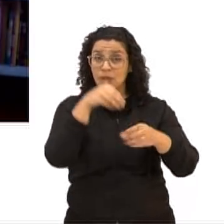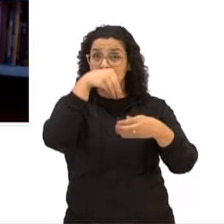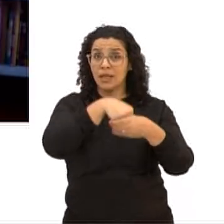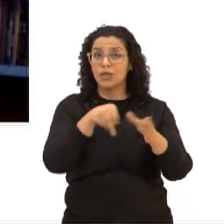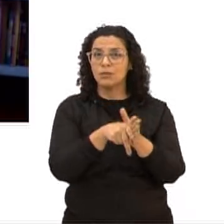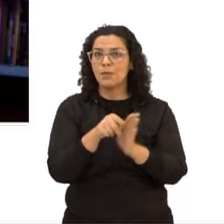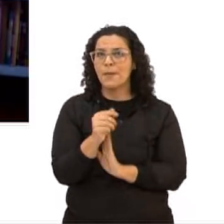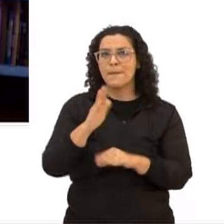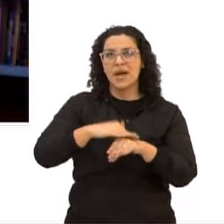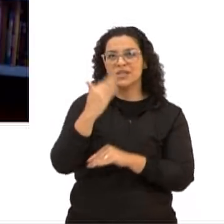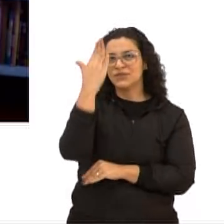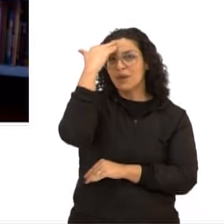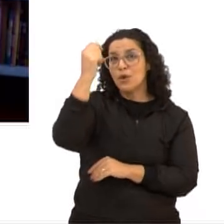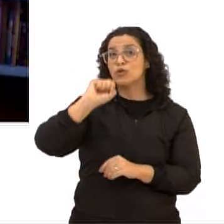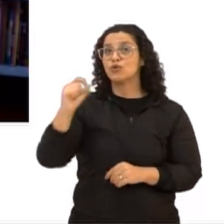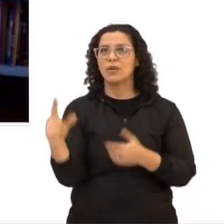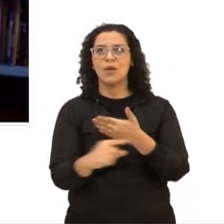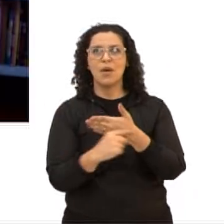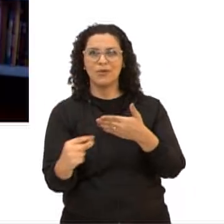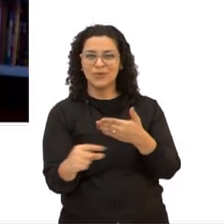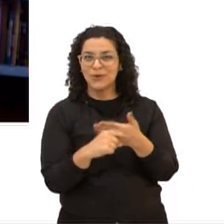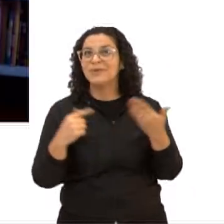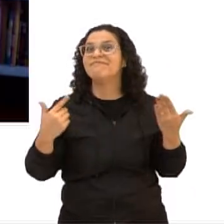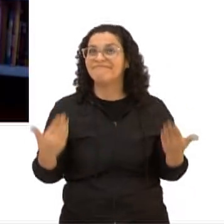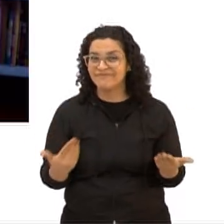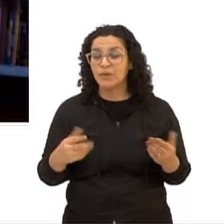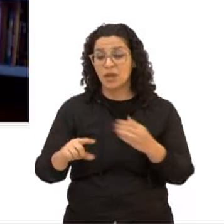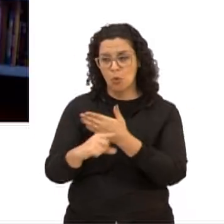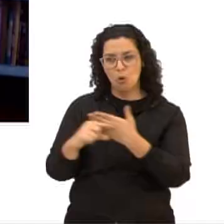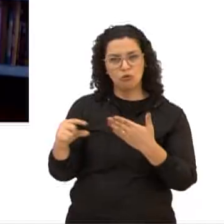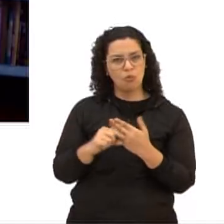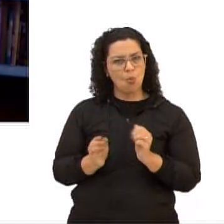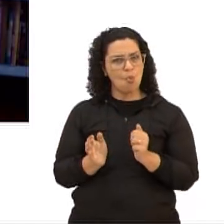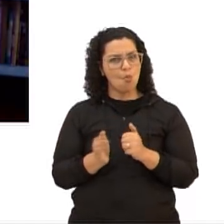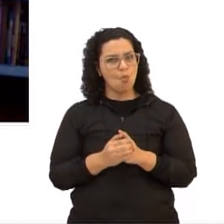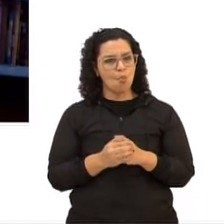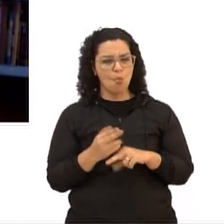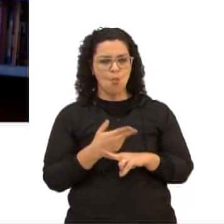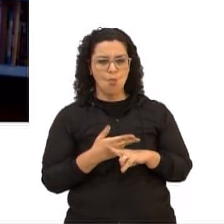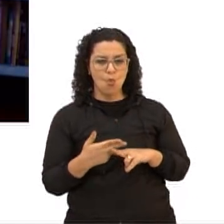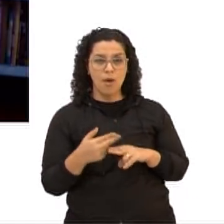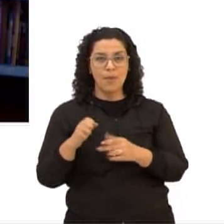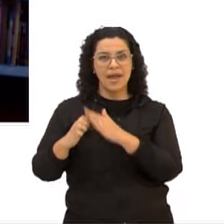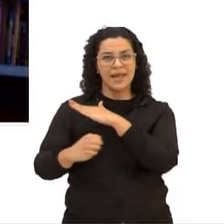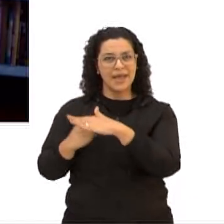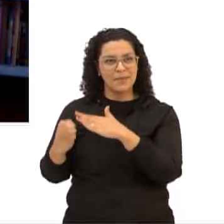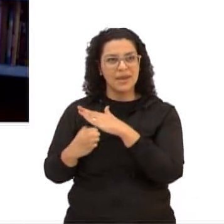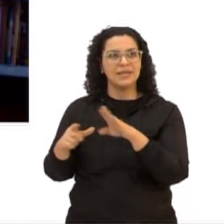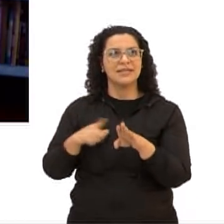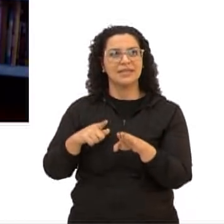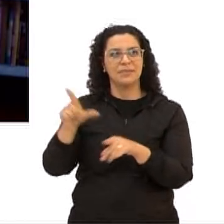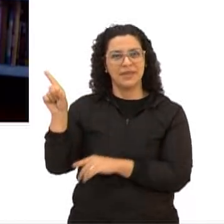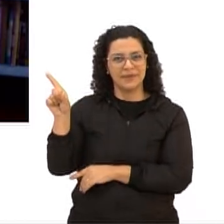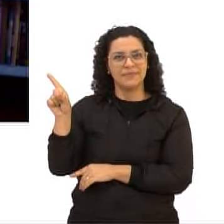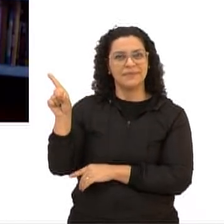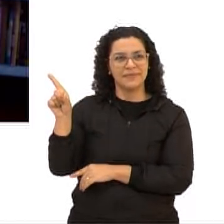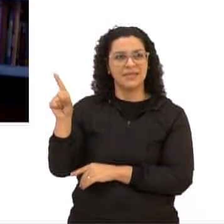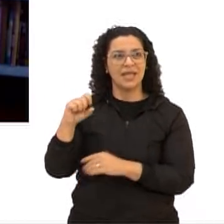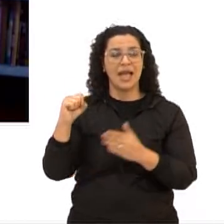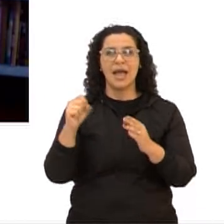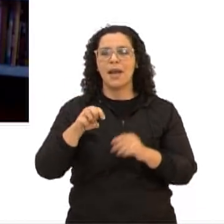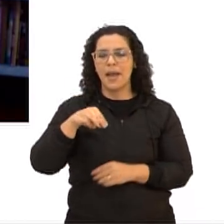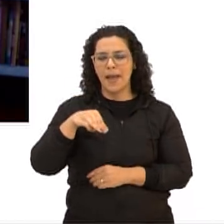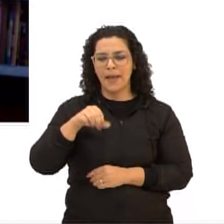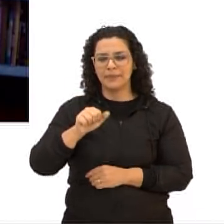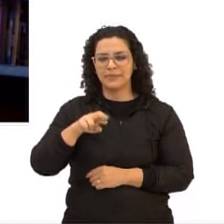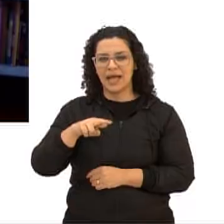são mais famosos que os autores. Até porque, normalmente, os autores são uma empresa, como o caso, por exemplo, da Marvel. Então, a Marvel contrata